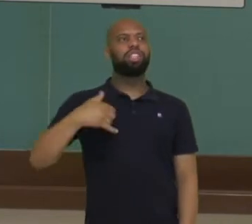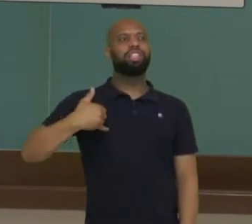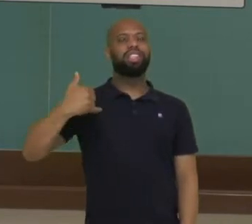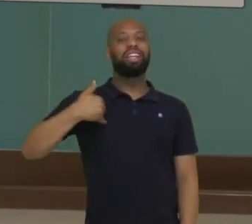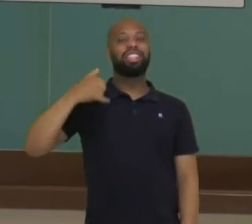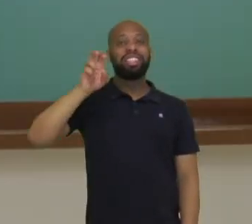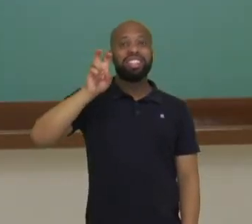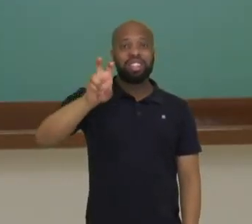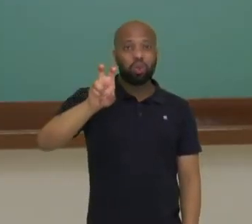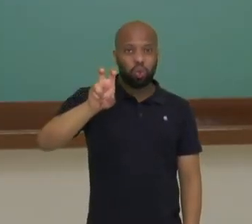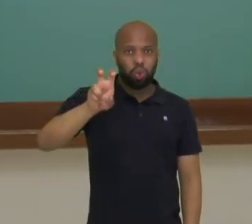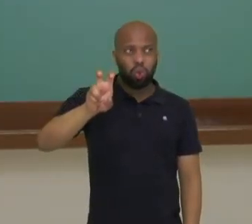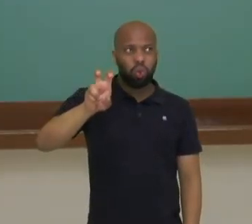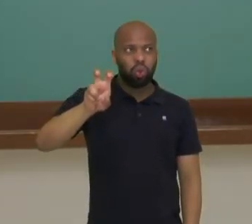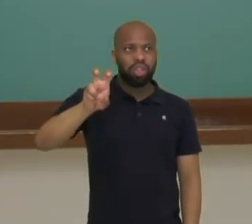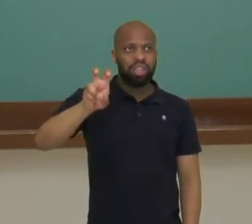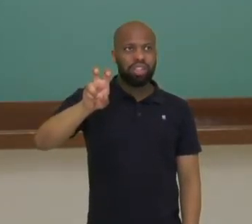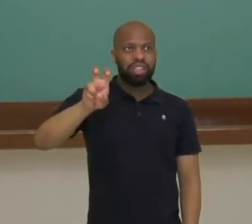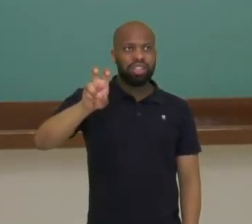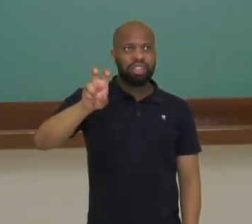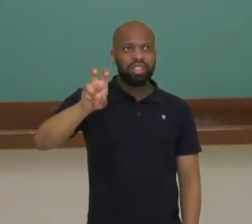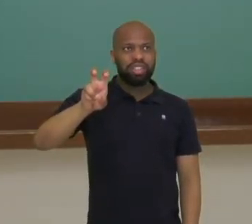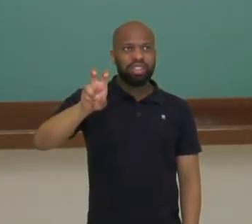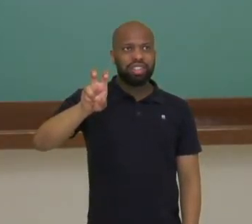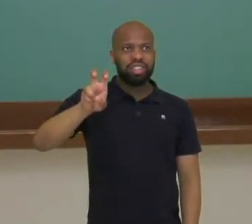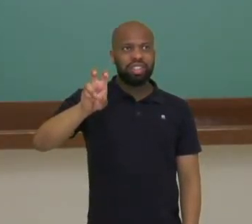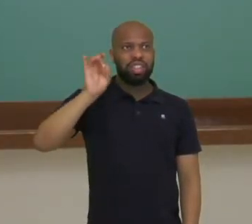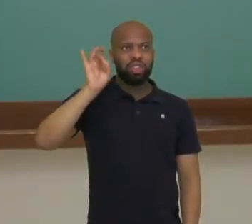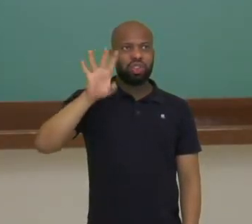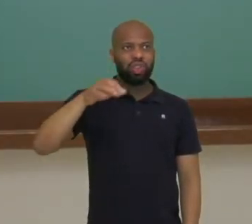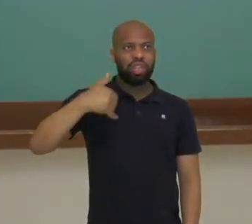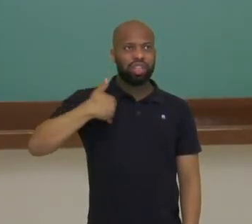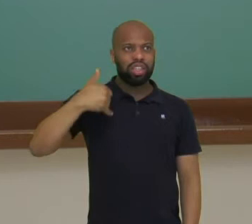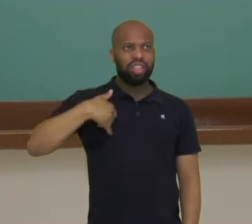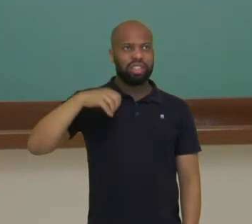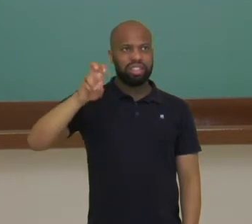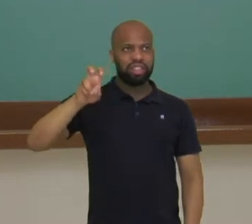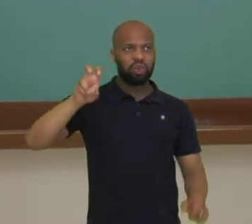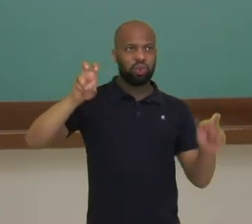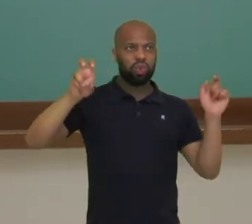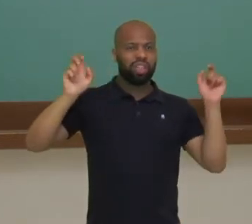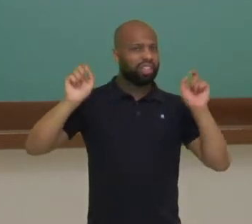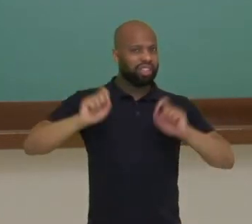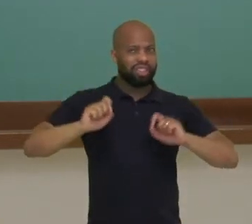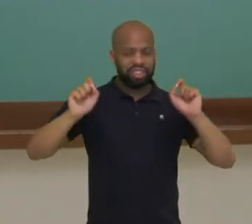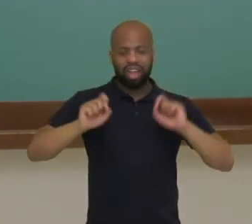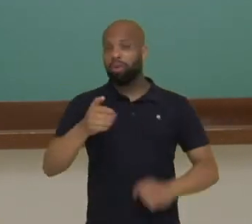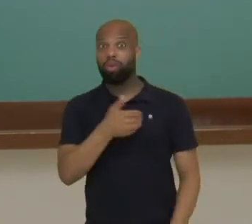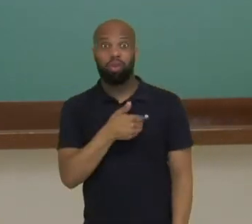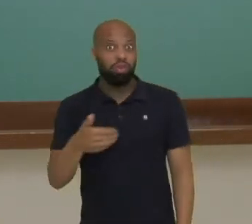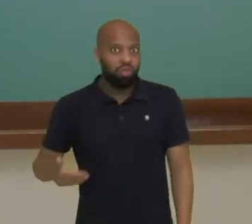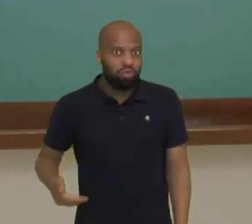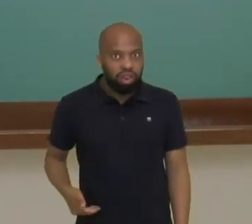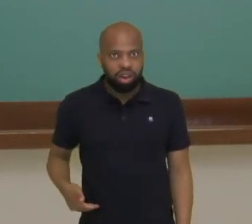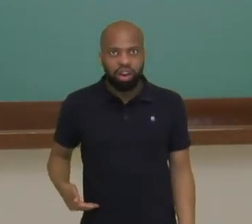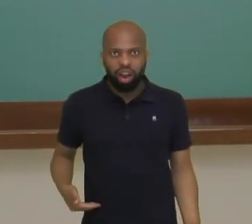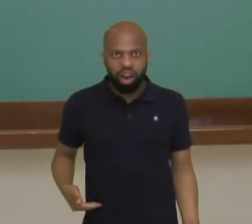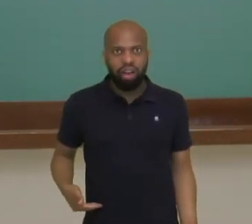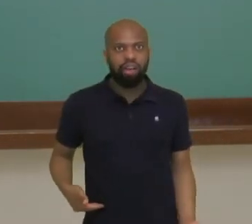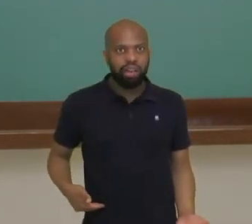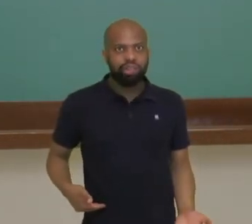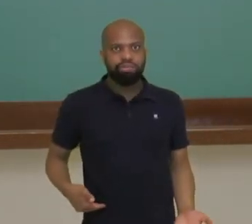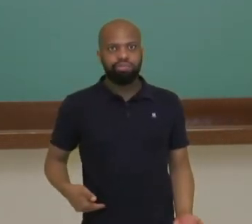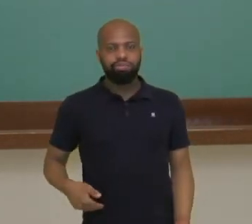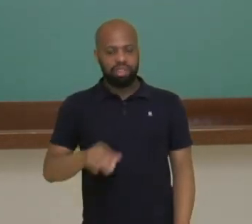idade. Será que, com apenas 5 anos de idade, o Dom Pedro II ia conseguir assumir